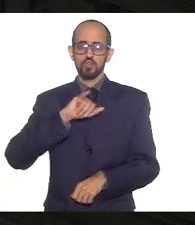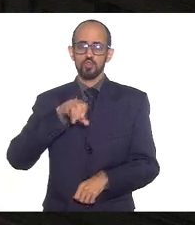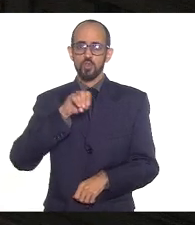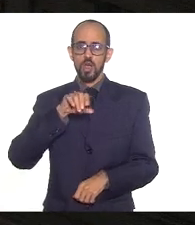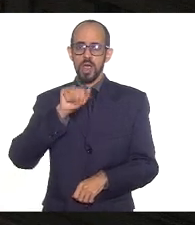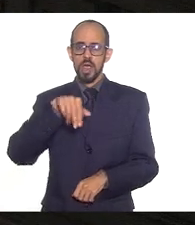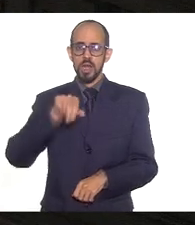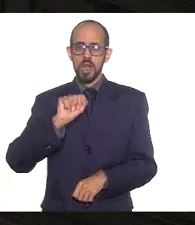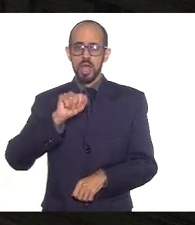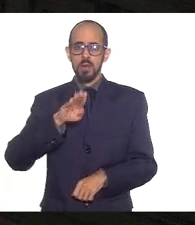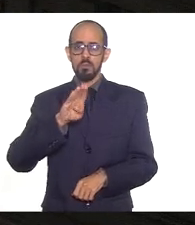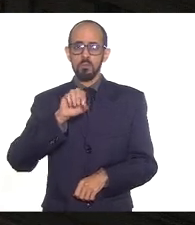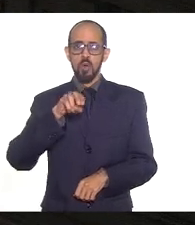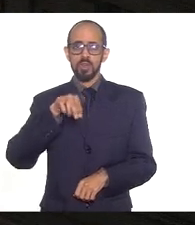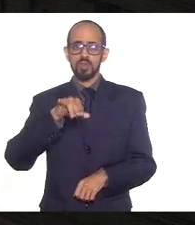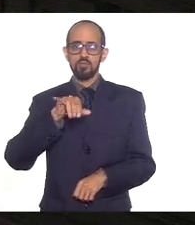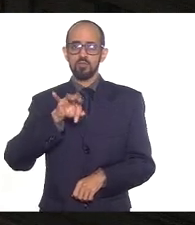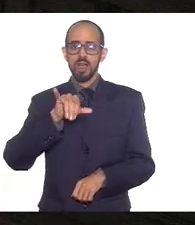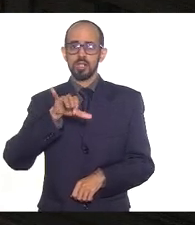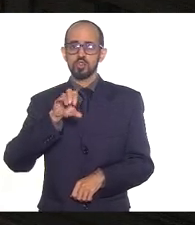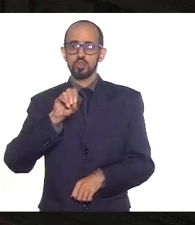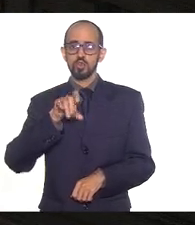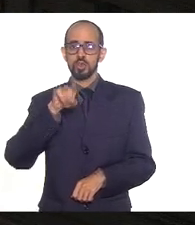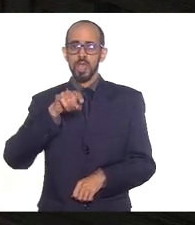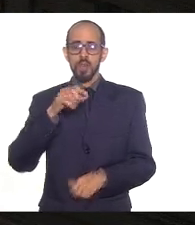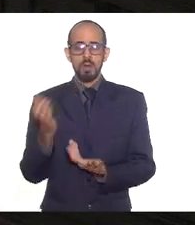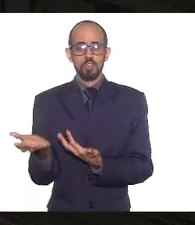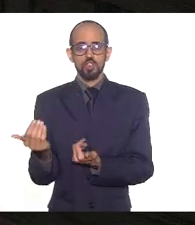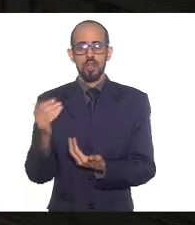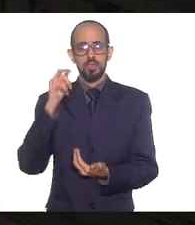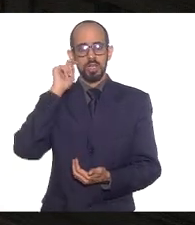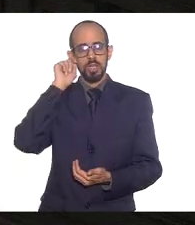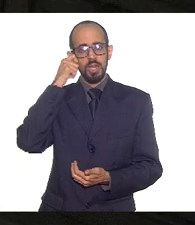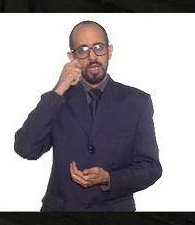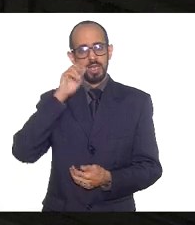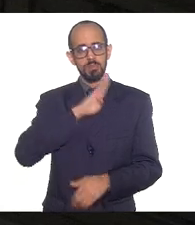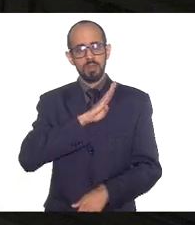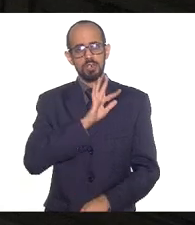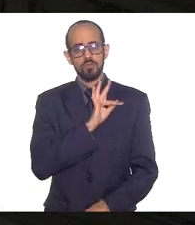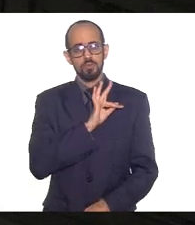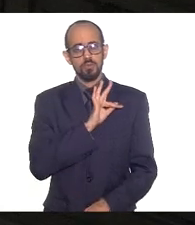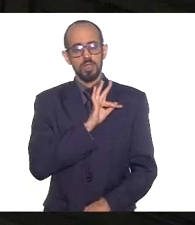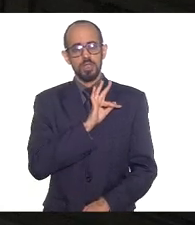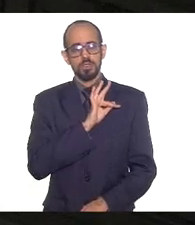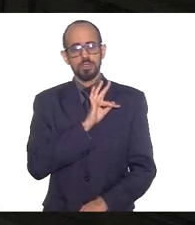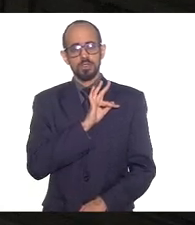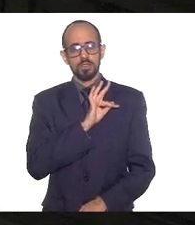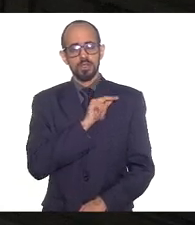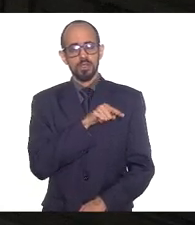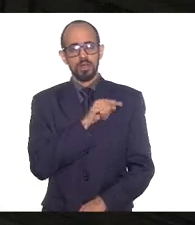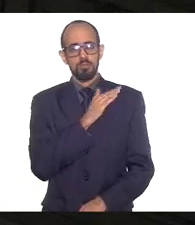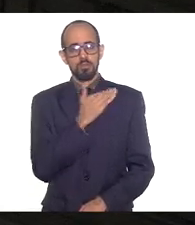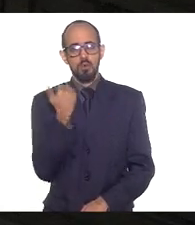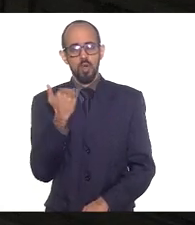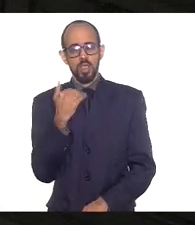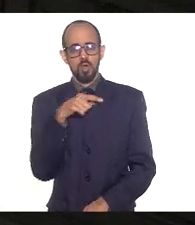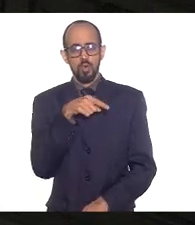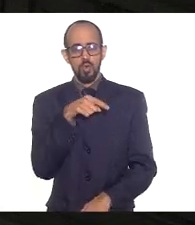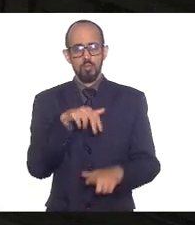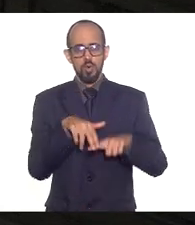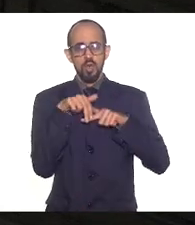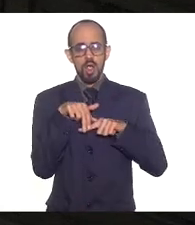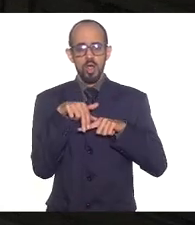Bonifácio justamente uma jovem negra da Baixada que teve a sua vida sem fada